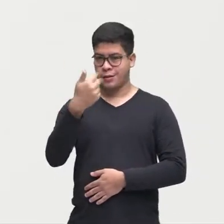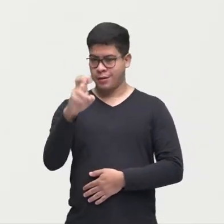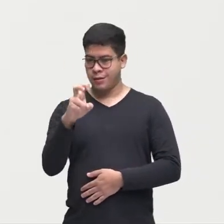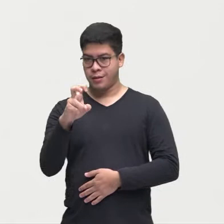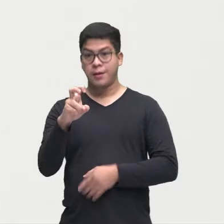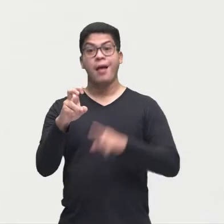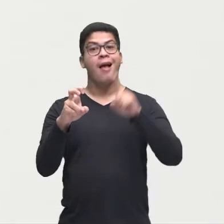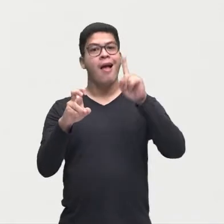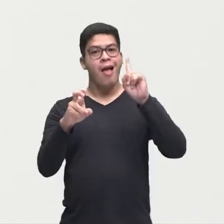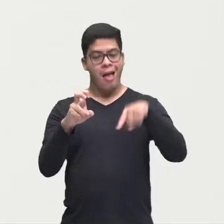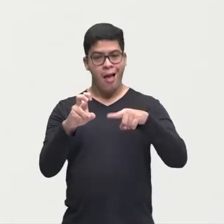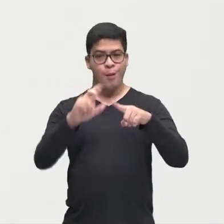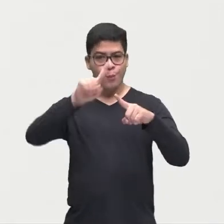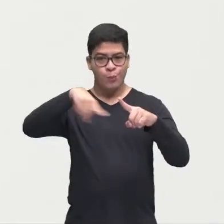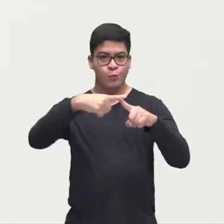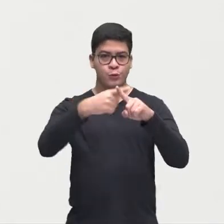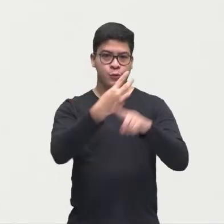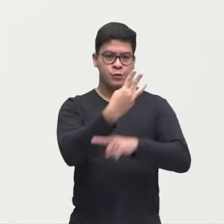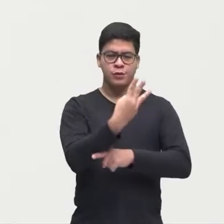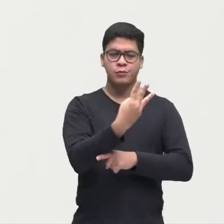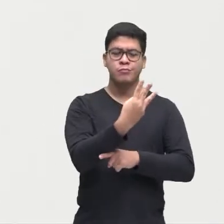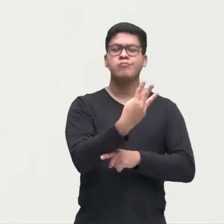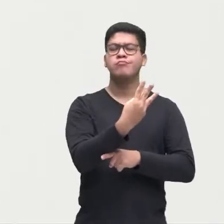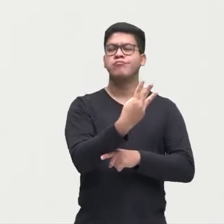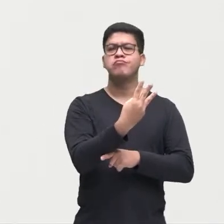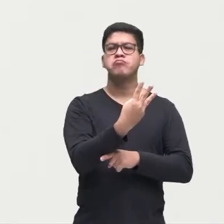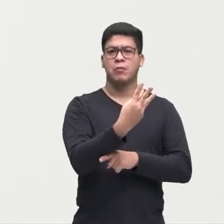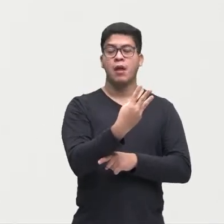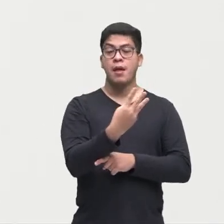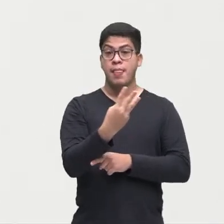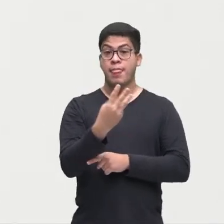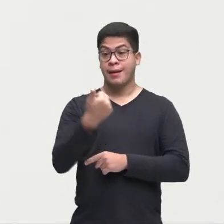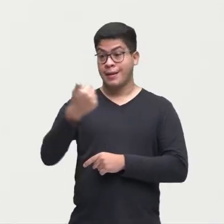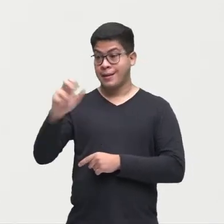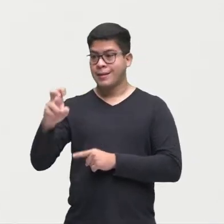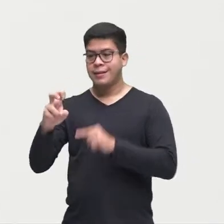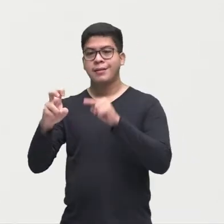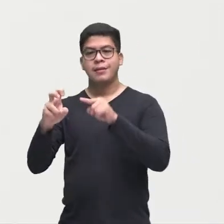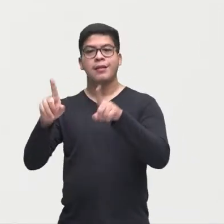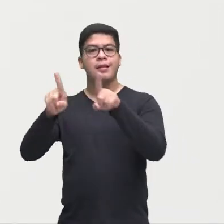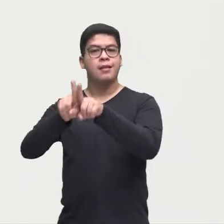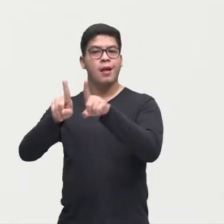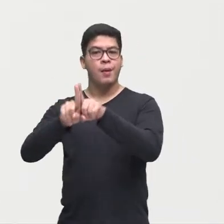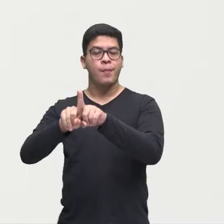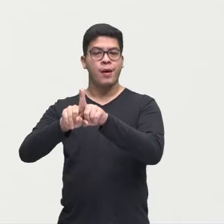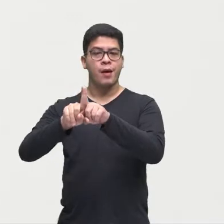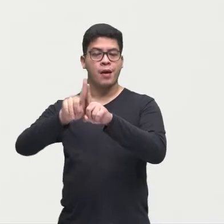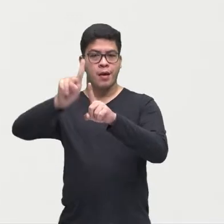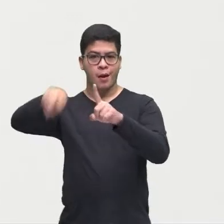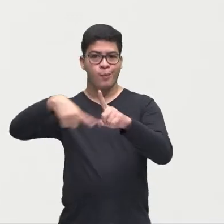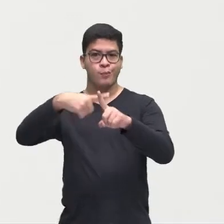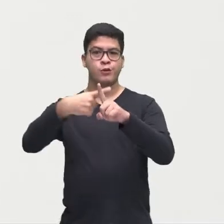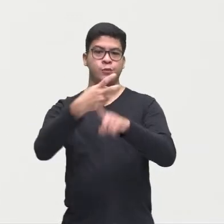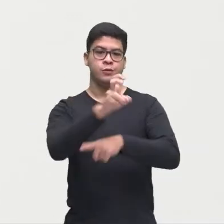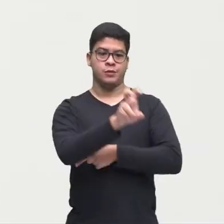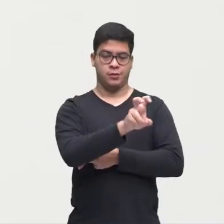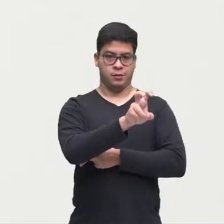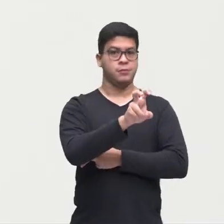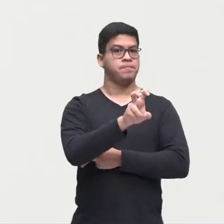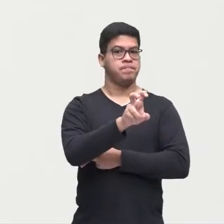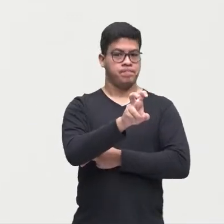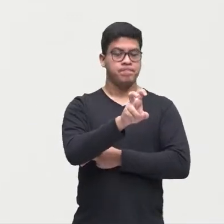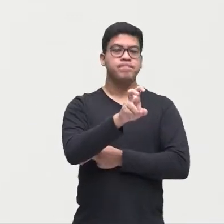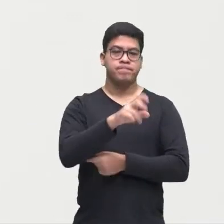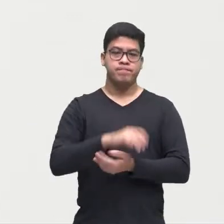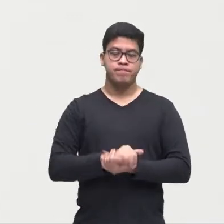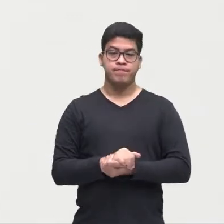múltiplo de 3. O 15 também é o múltiplo de 5, tá?